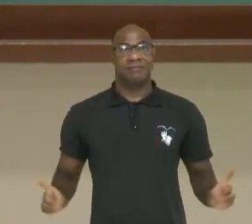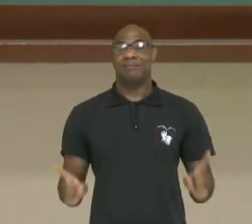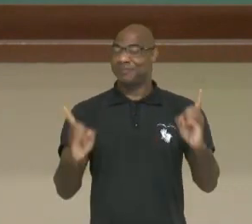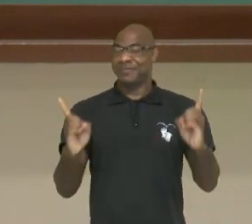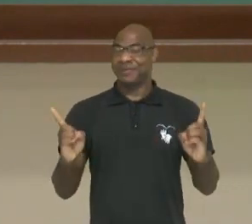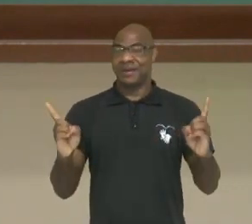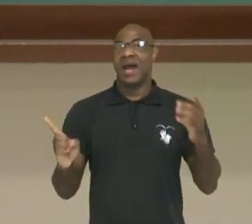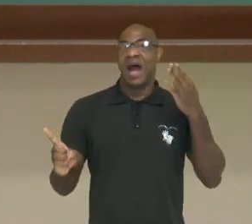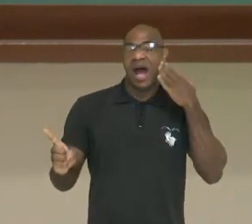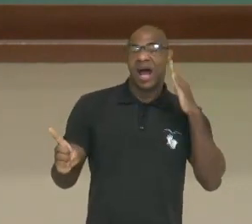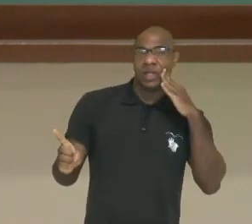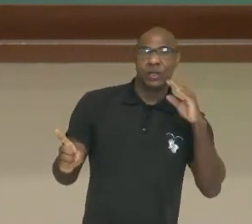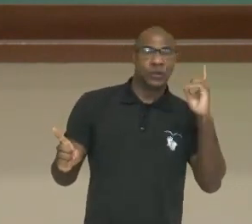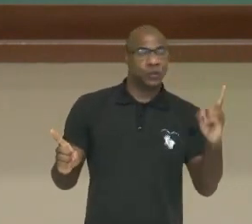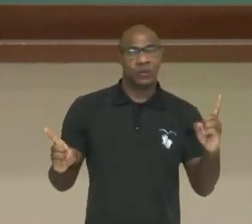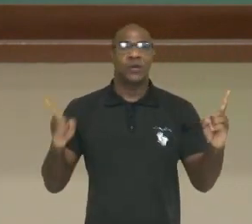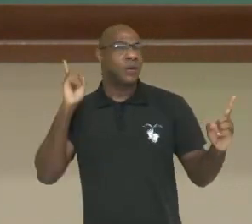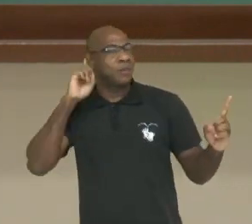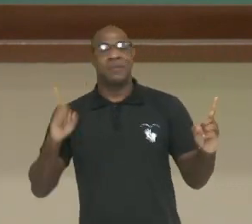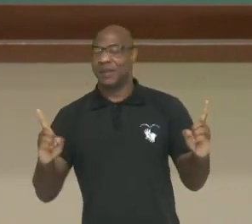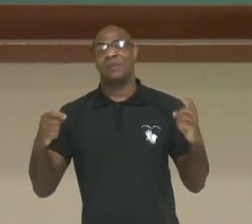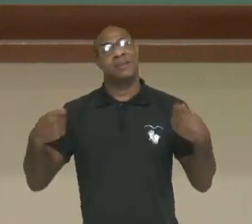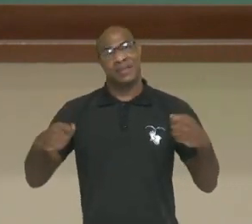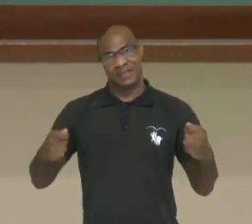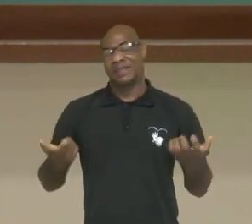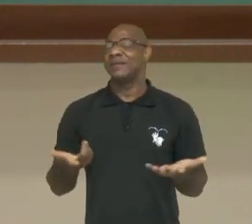maior o contraste, melhor a visualização.